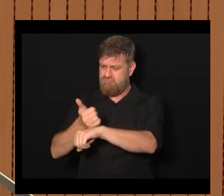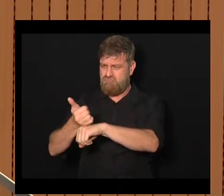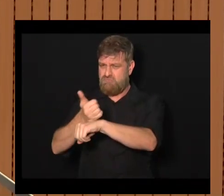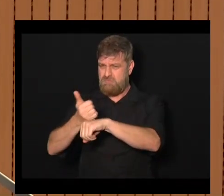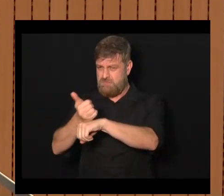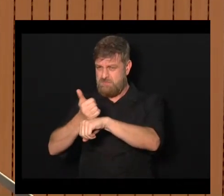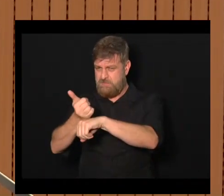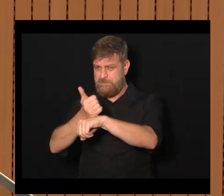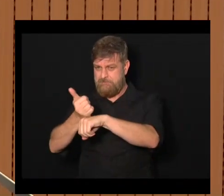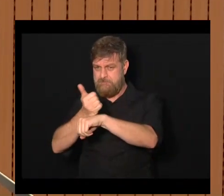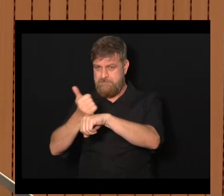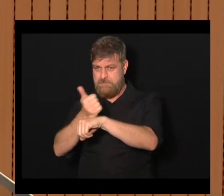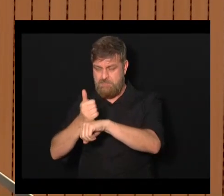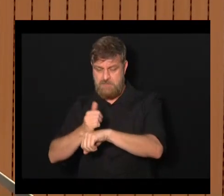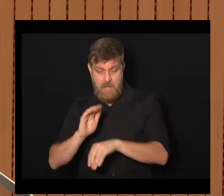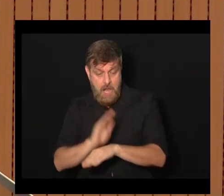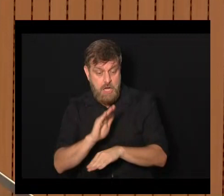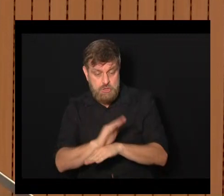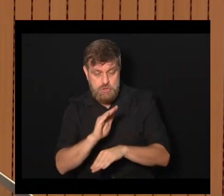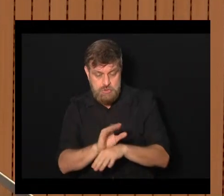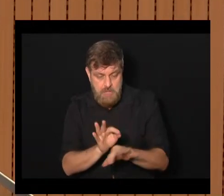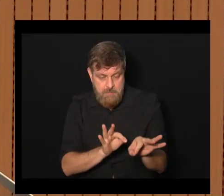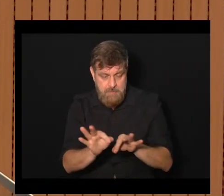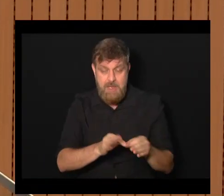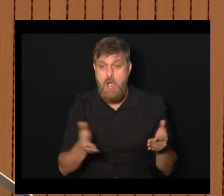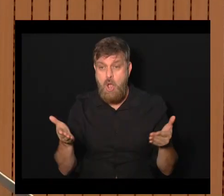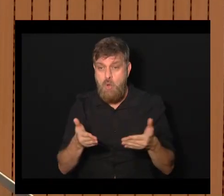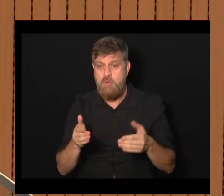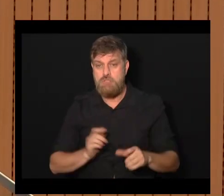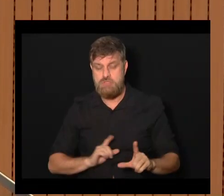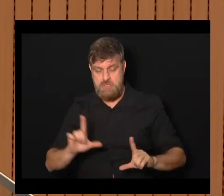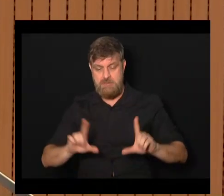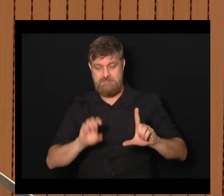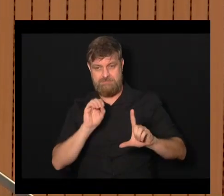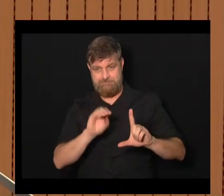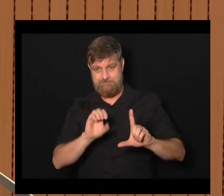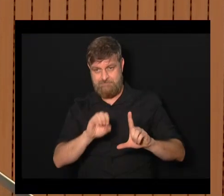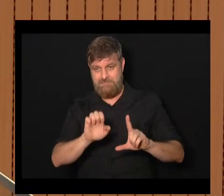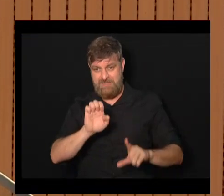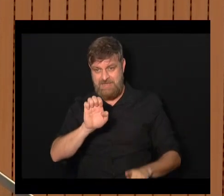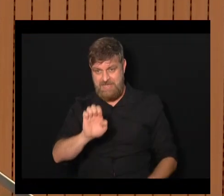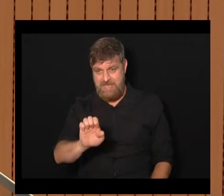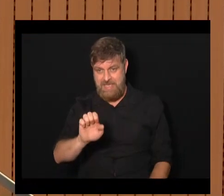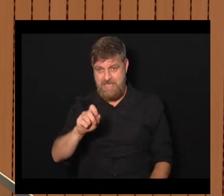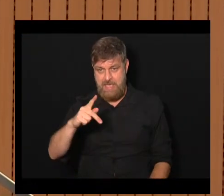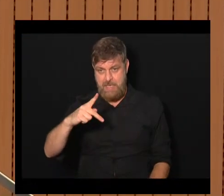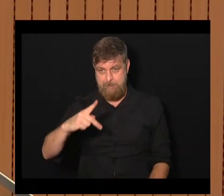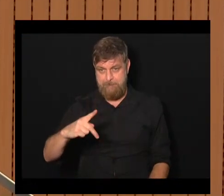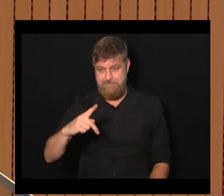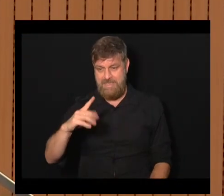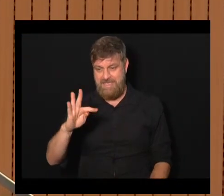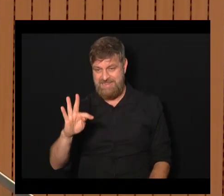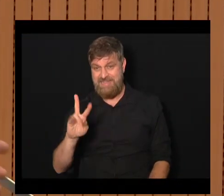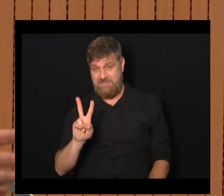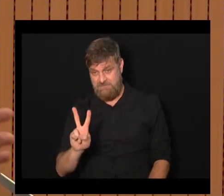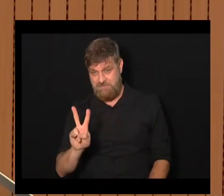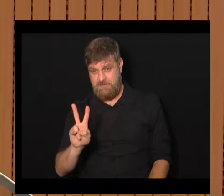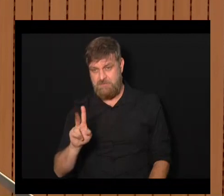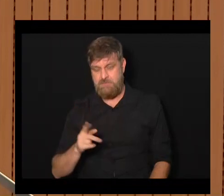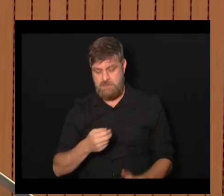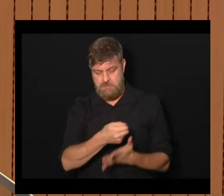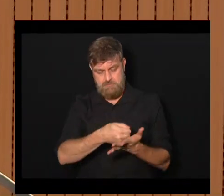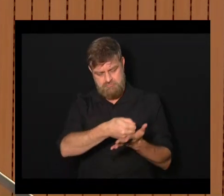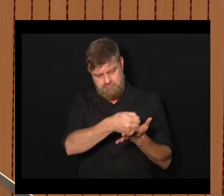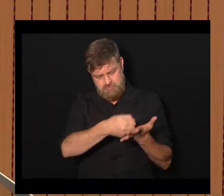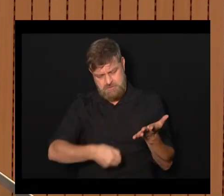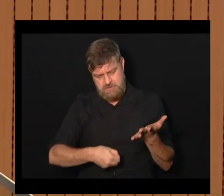valorizam e ajudam a fazer o que é hoje as emissoras pioneiras em televisão. Então, nesse requerimento